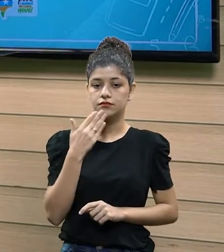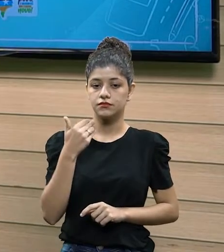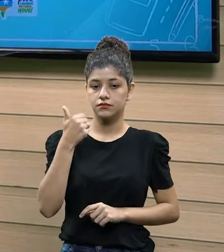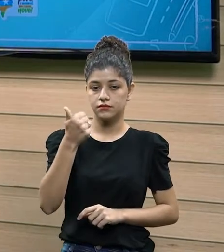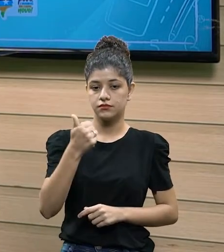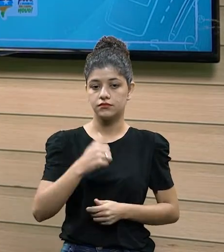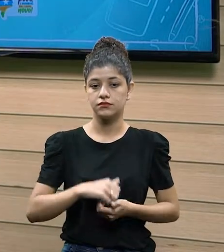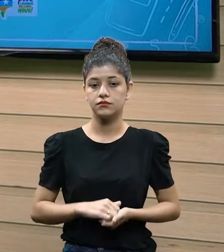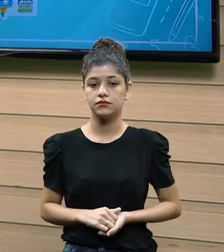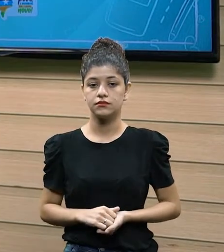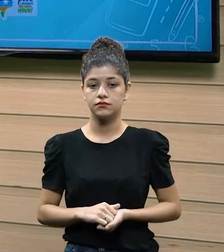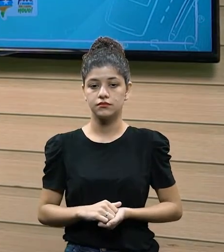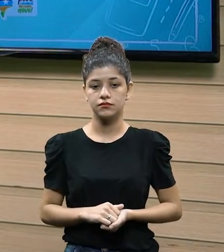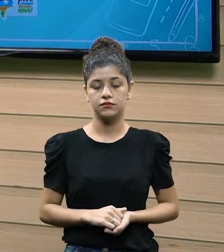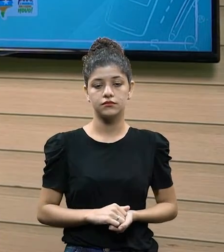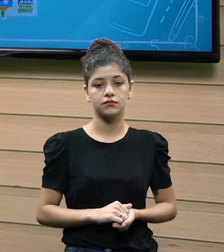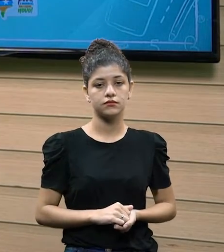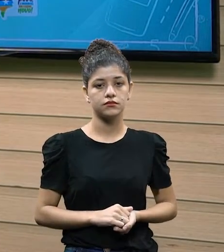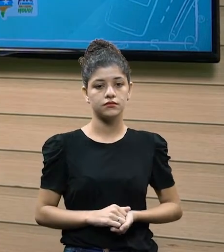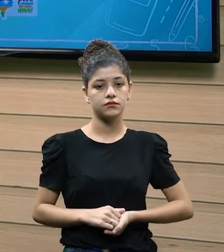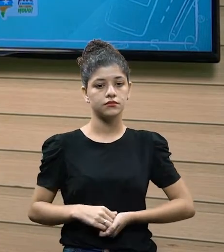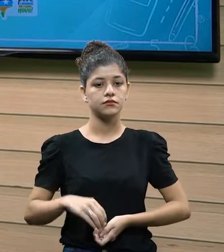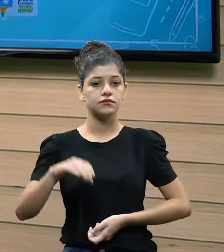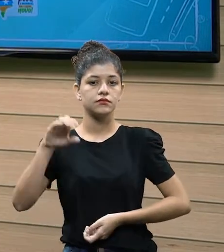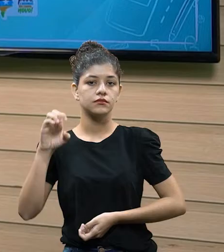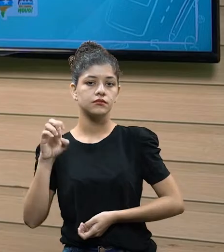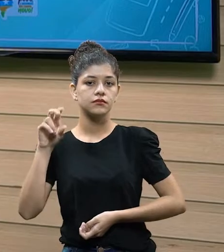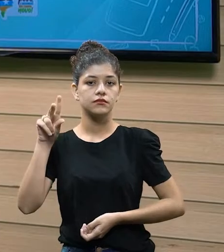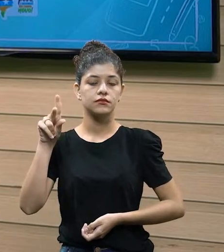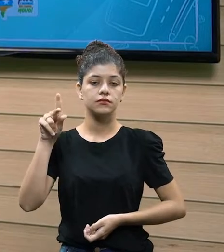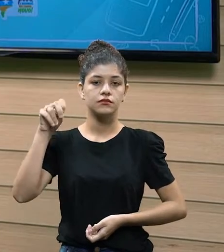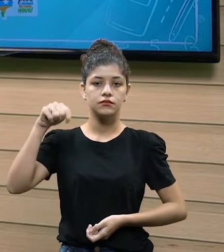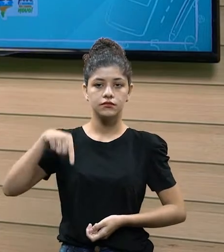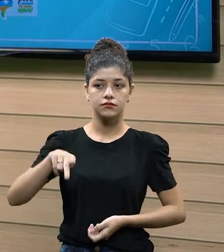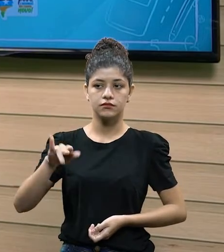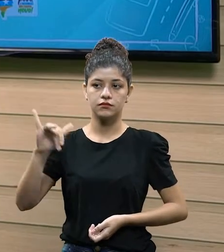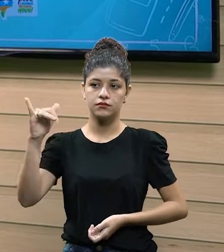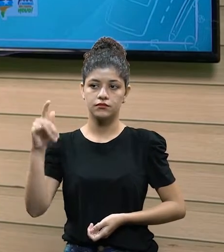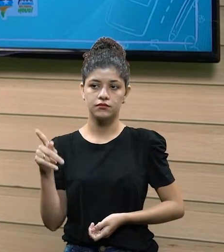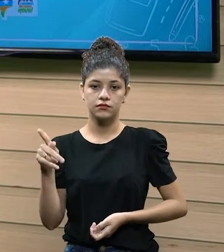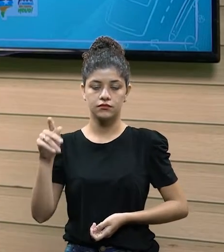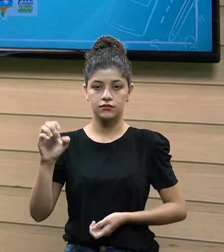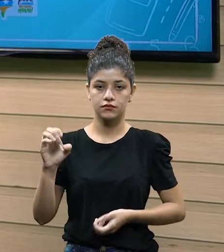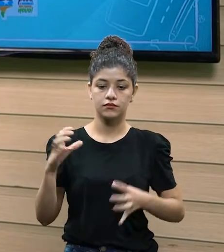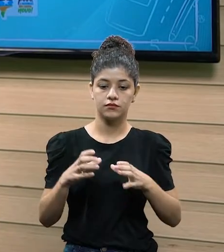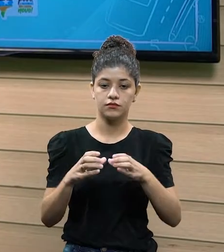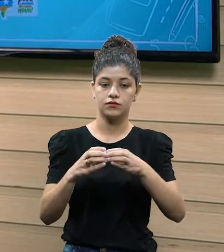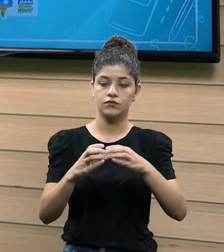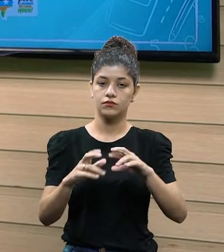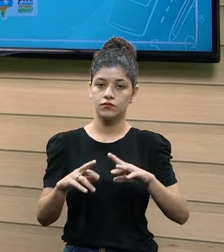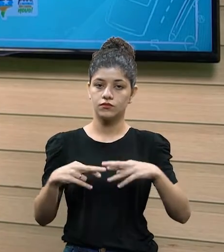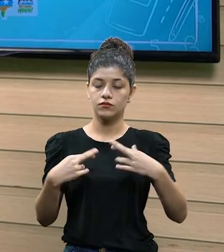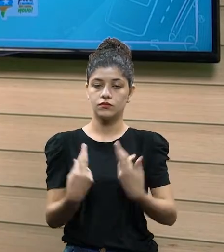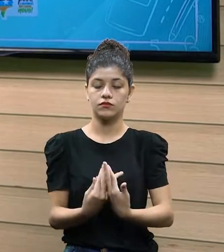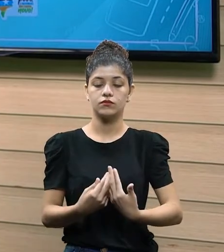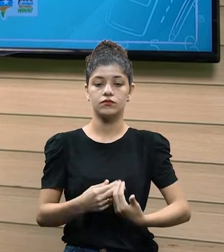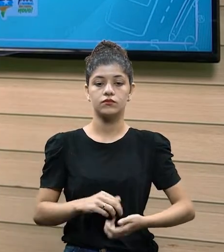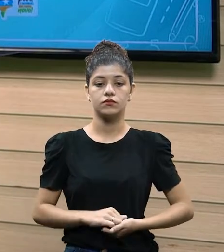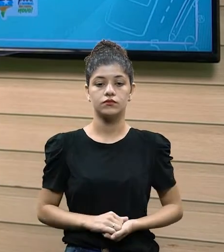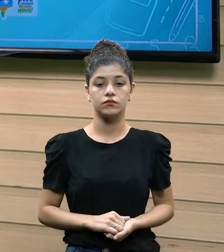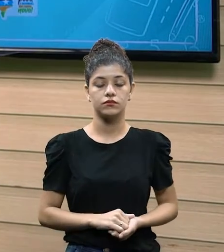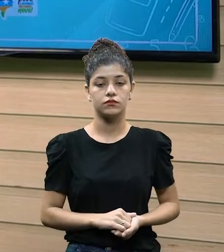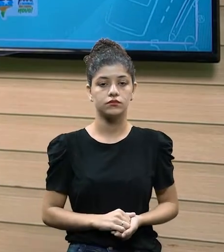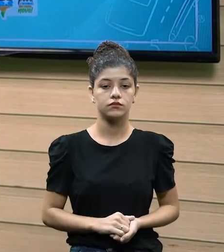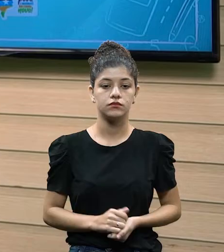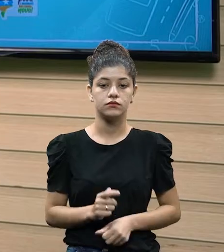não eu-quipe. Né? Não há um individualismo, e sim deve prevalecer o coletivo. Não esqueçam isso. Quando a gente fala em gestão de equipes,